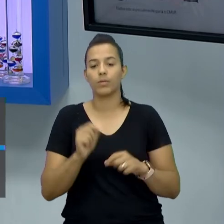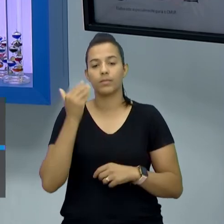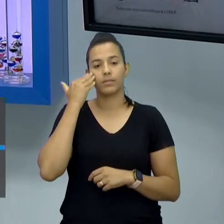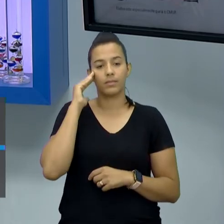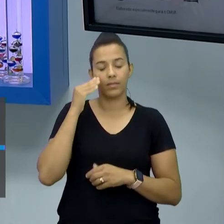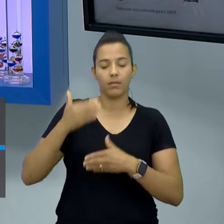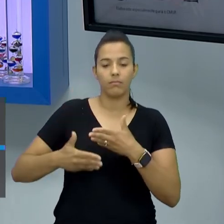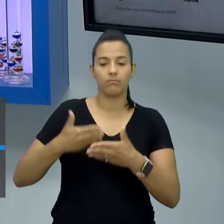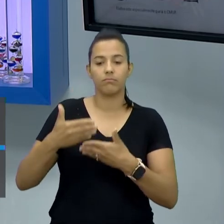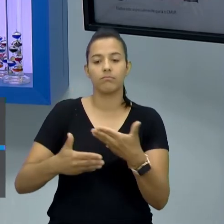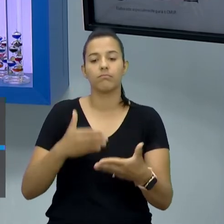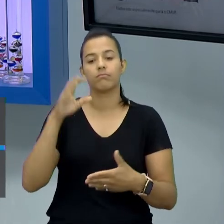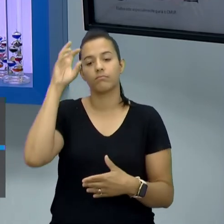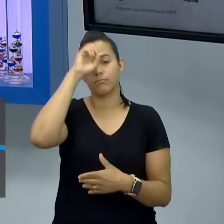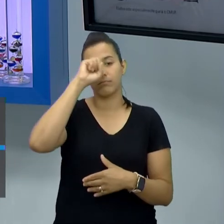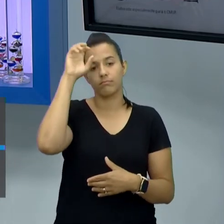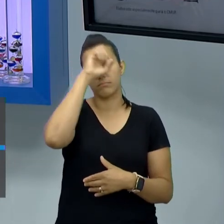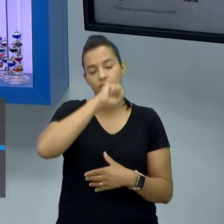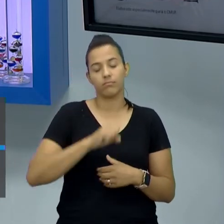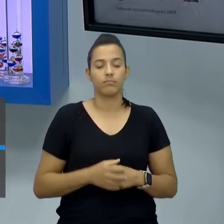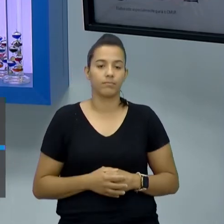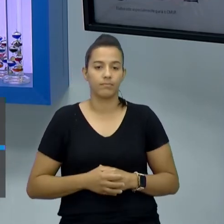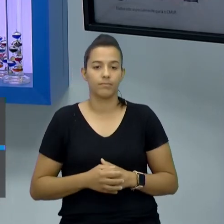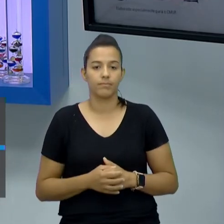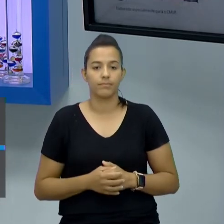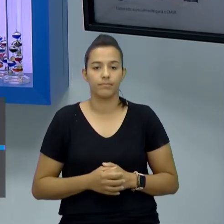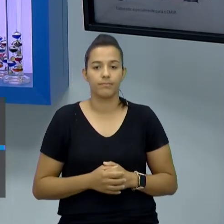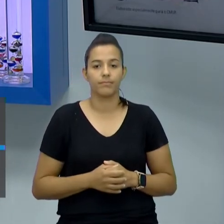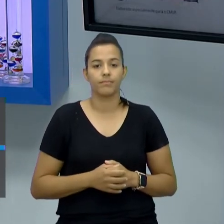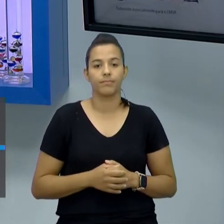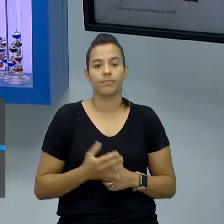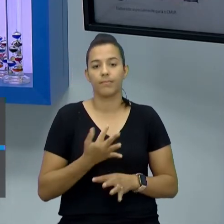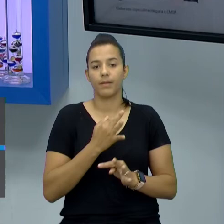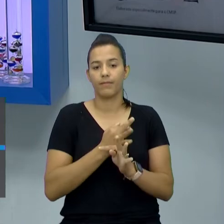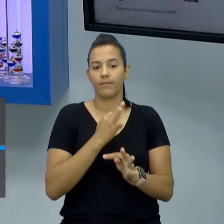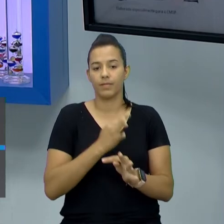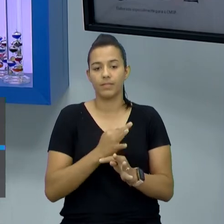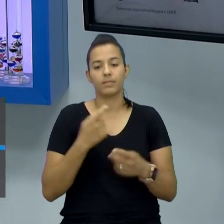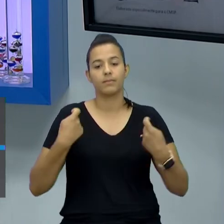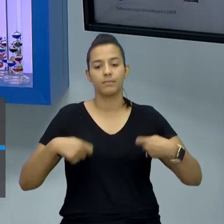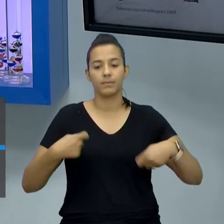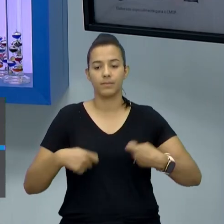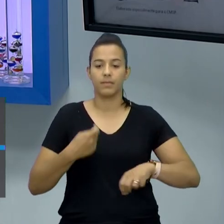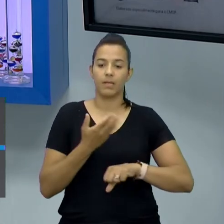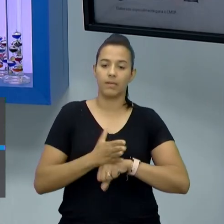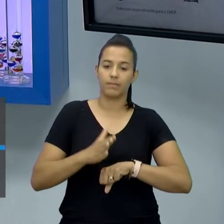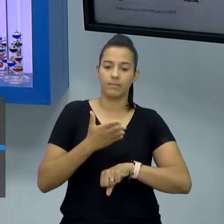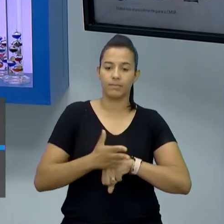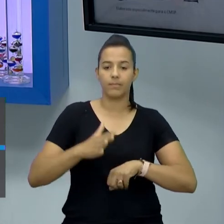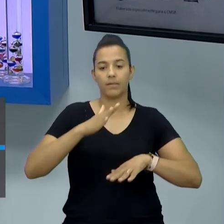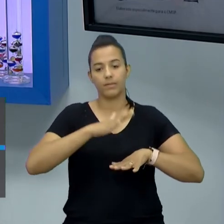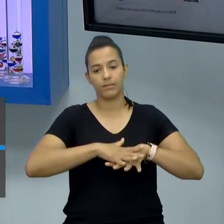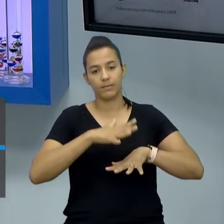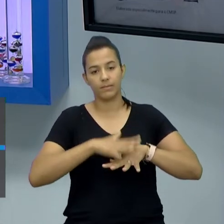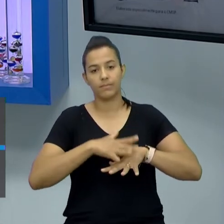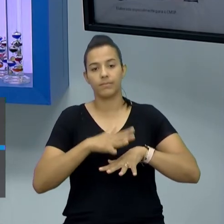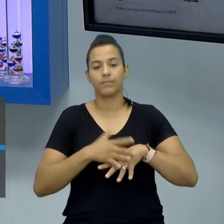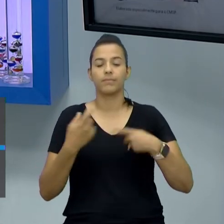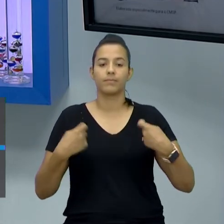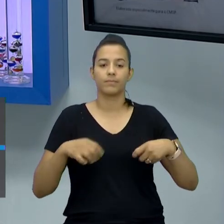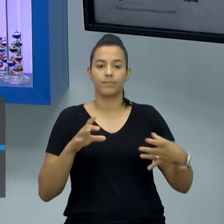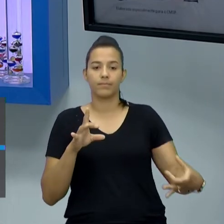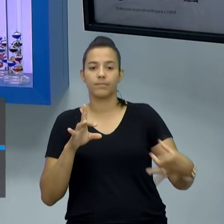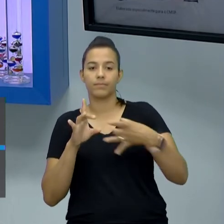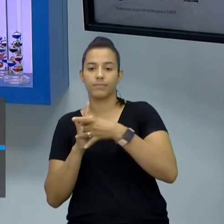assim que a gente vai aprendendo na resolução do exercício, pessoal. Em física, não tem jeito. Física e matemática tá